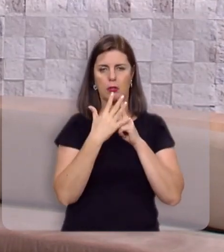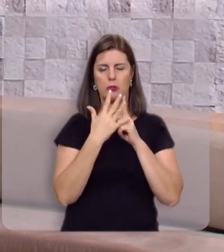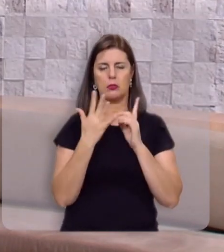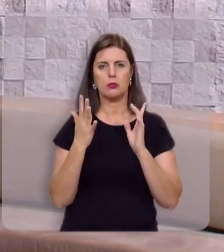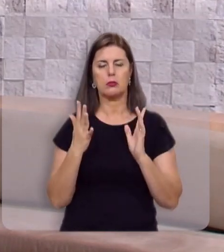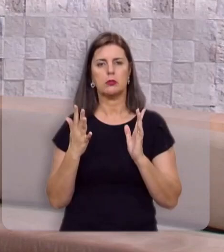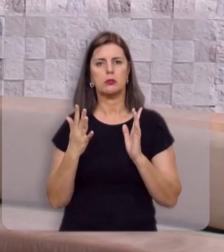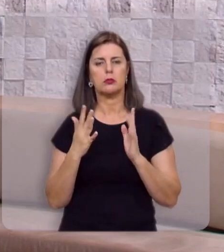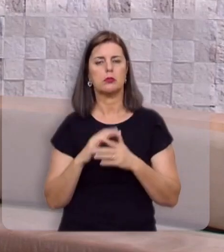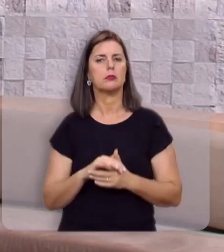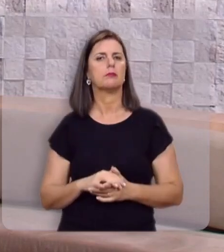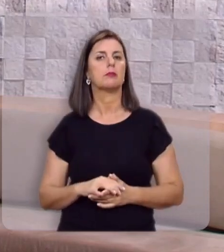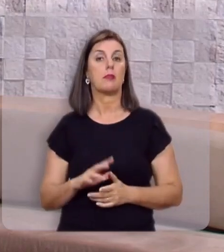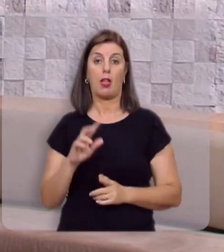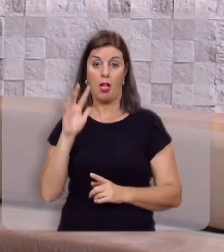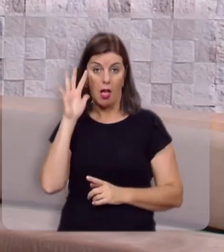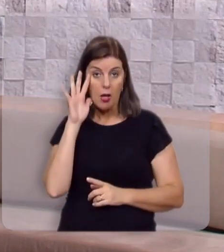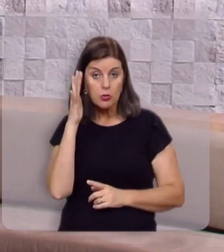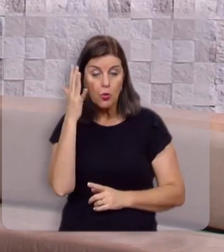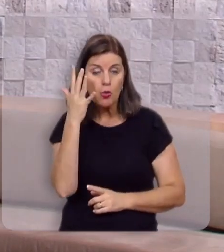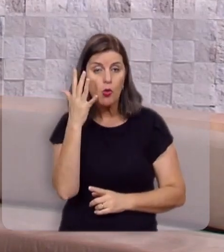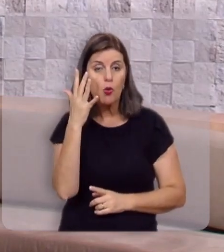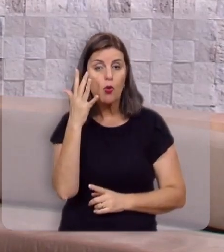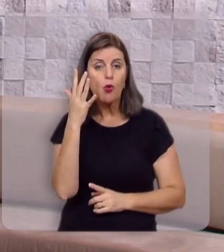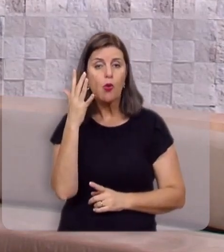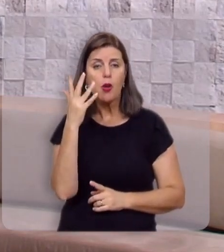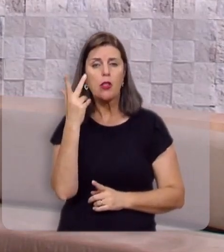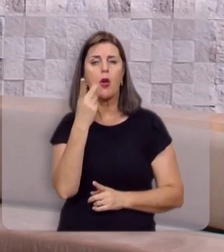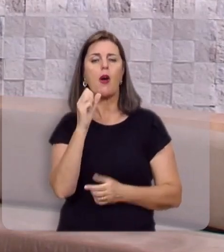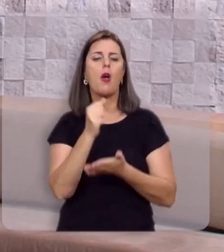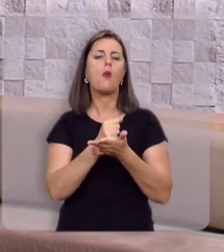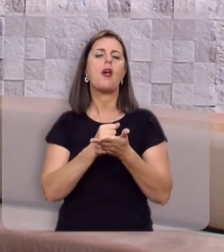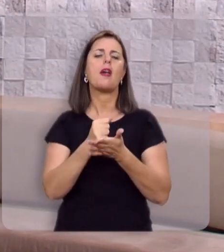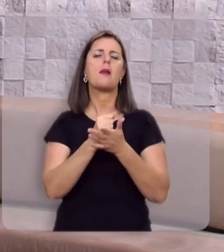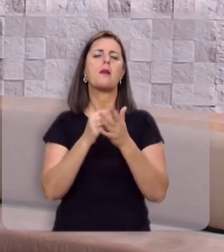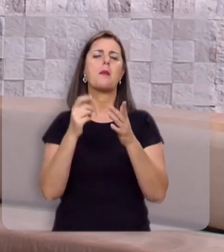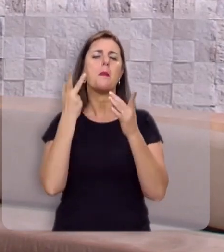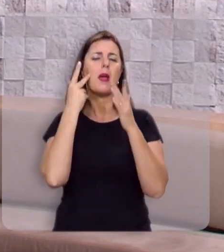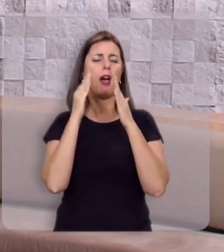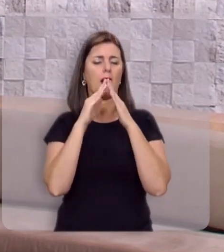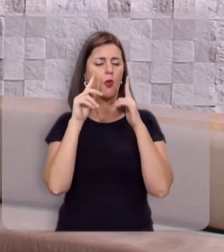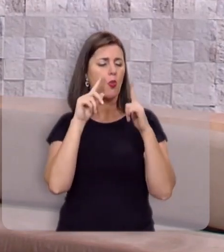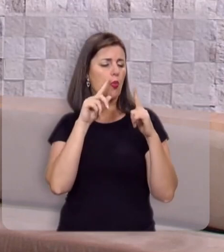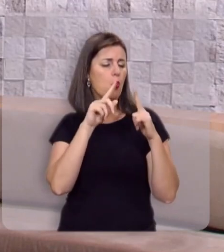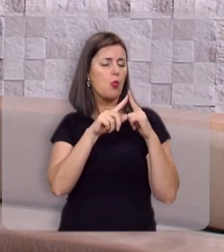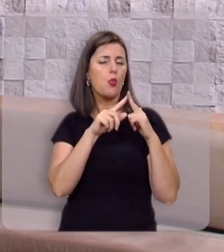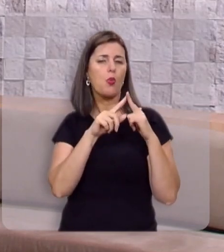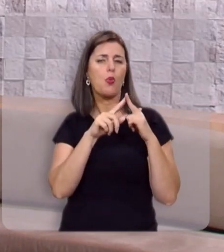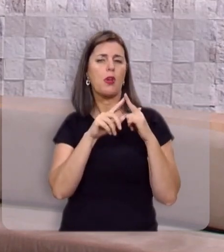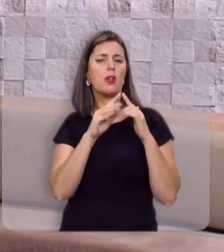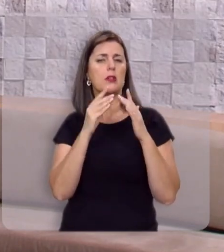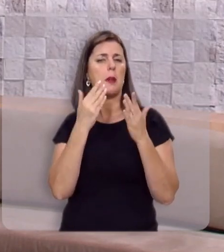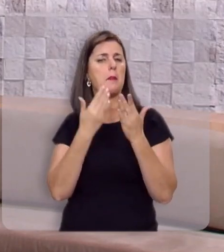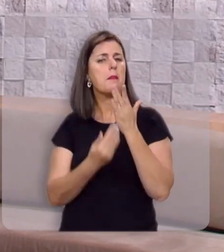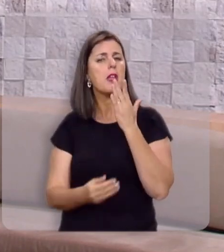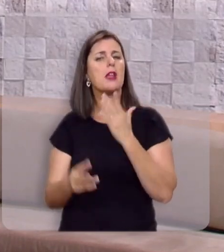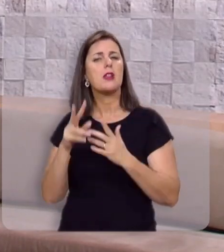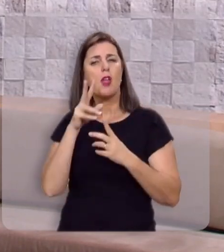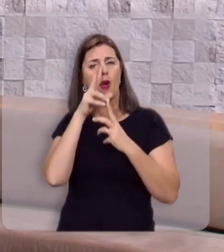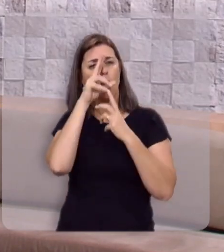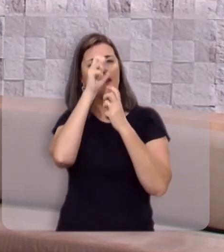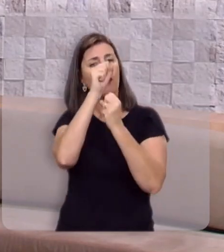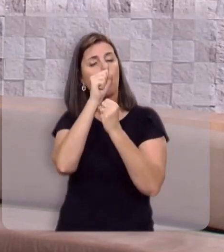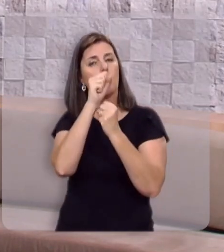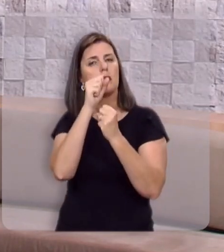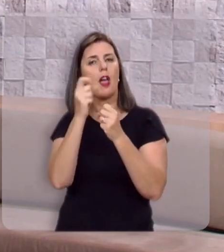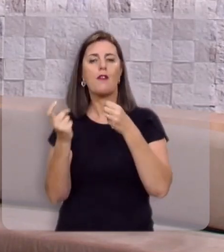multidões. A solução, o remédio, a cura para uma igreja que perdeu o fervor é